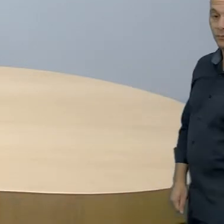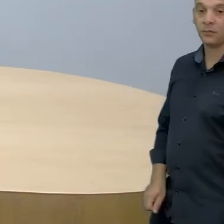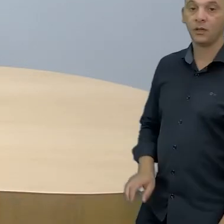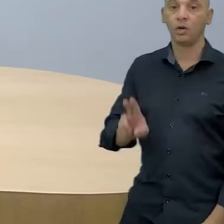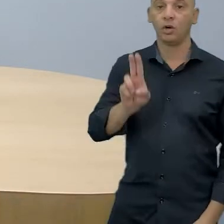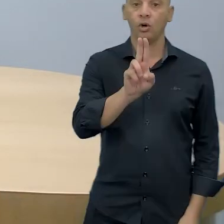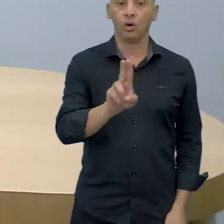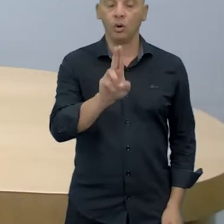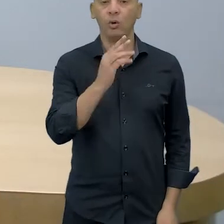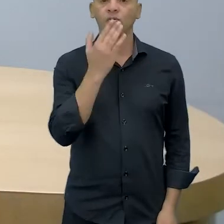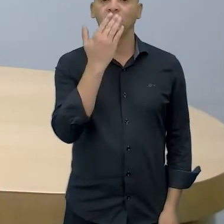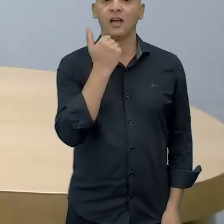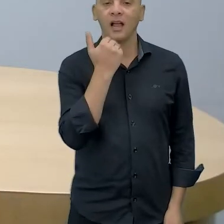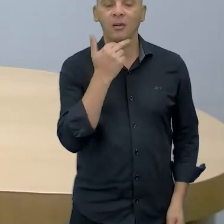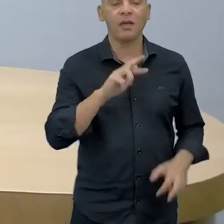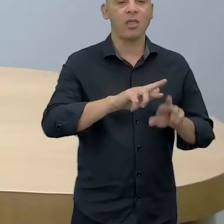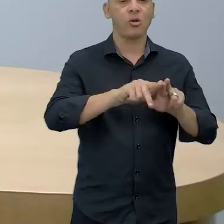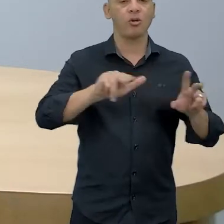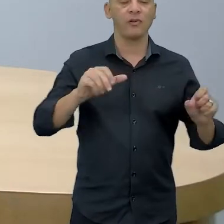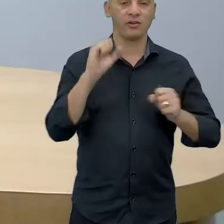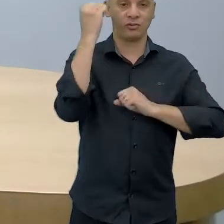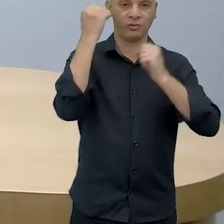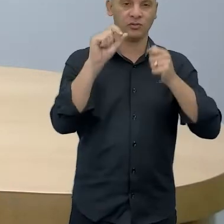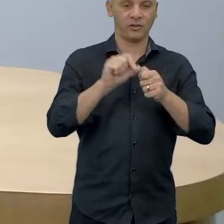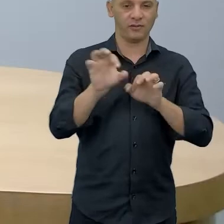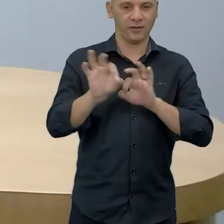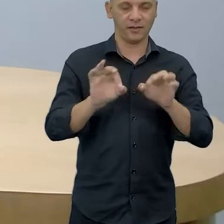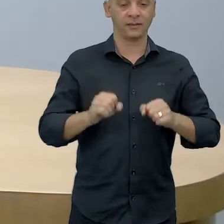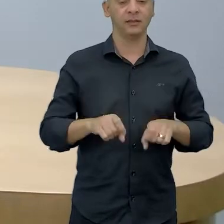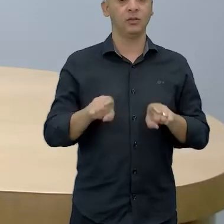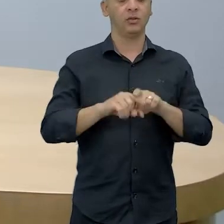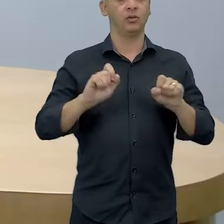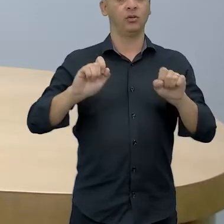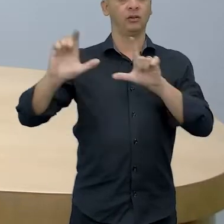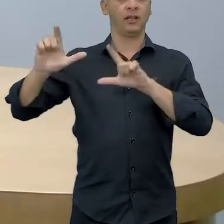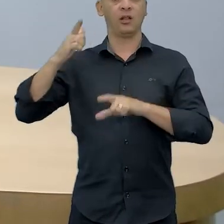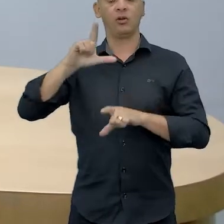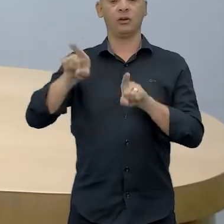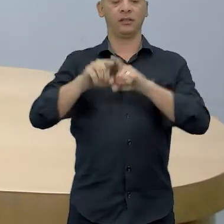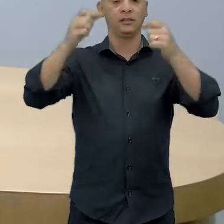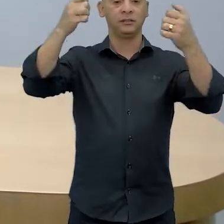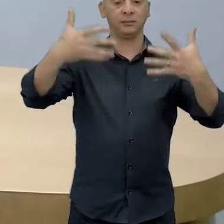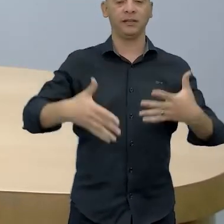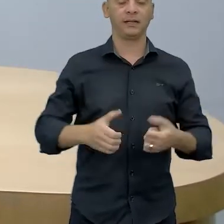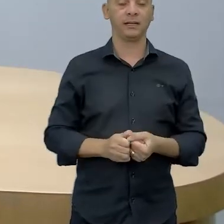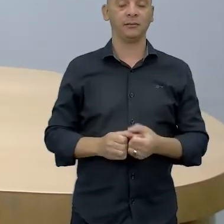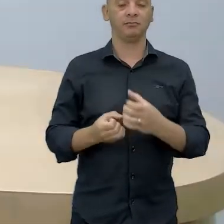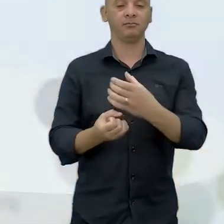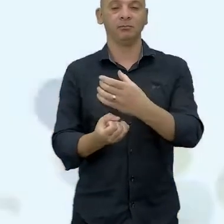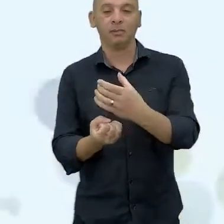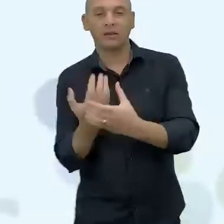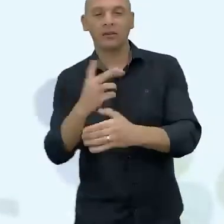né, industrializados. Vamos lá para a próxima tela que a gente vai ver aí a biodiversidade do solo